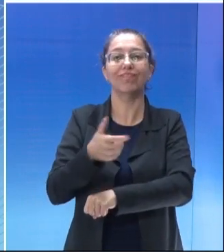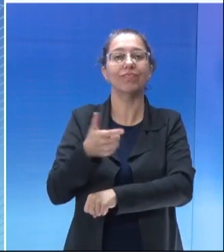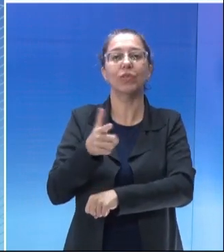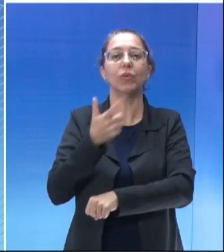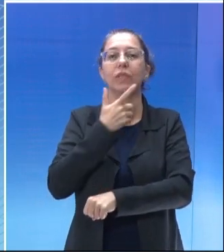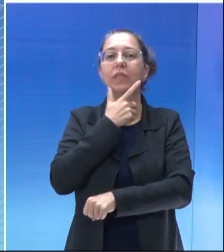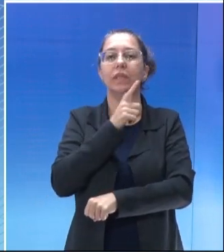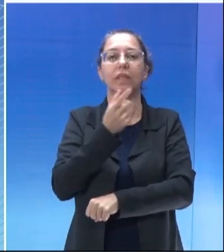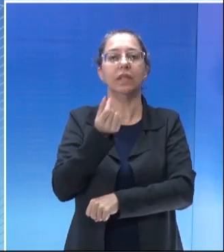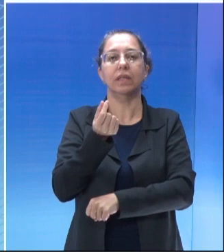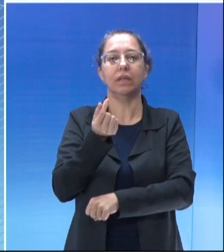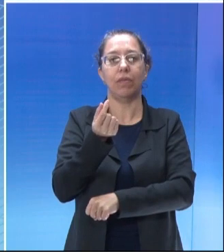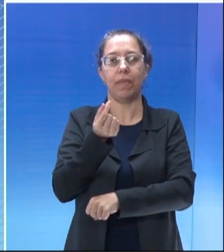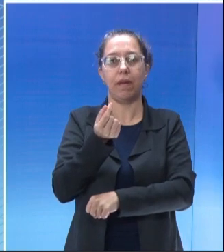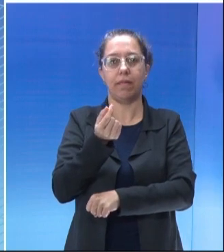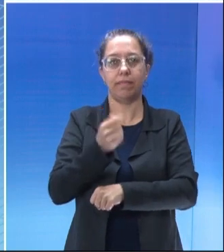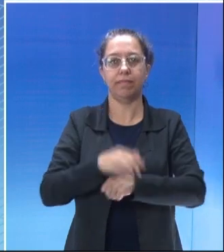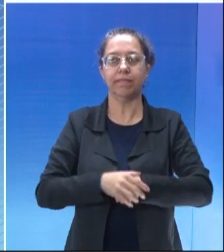é